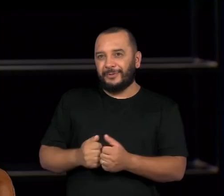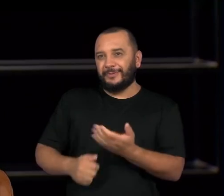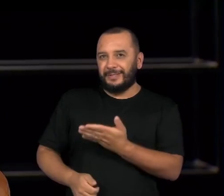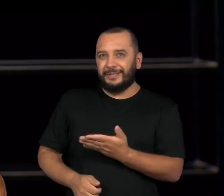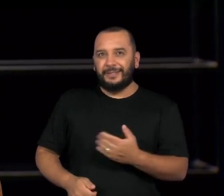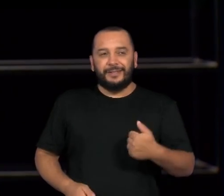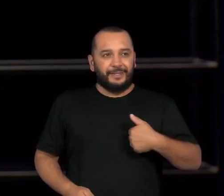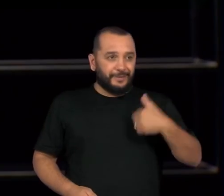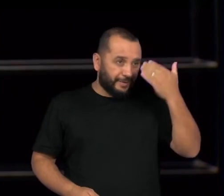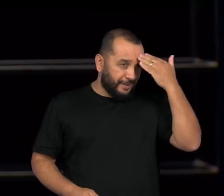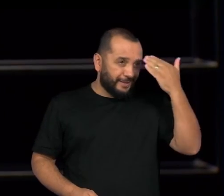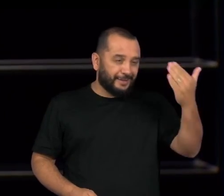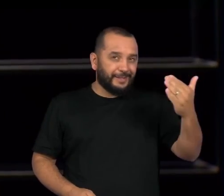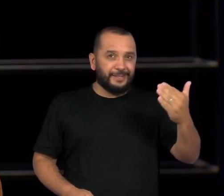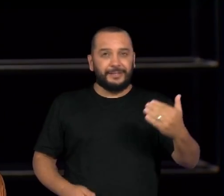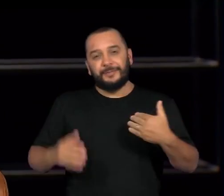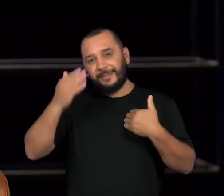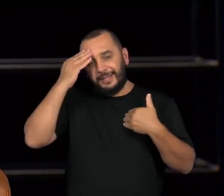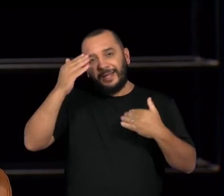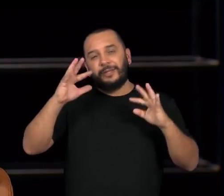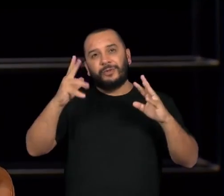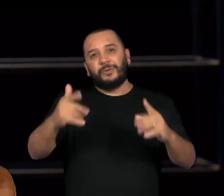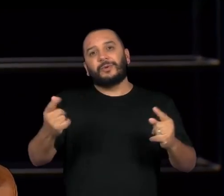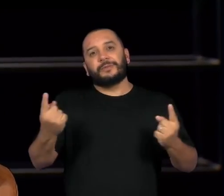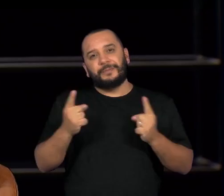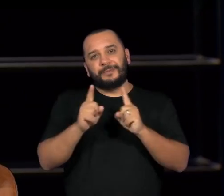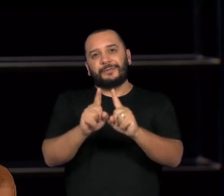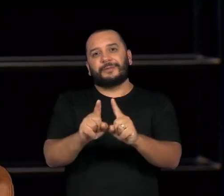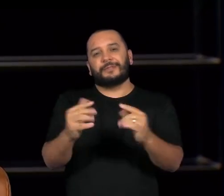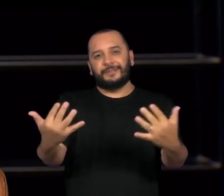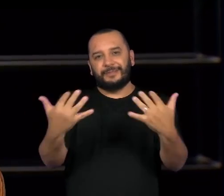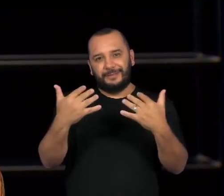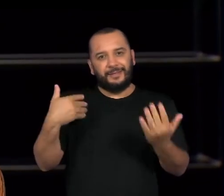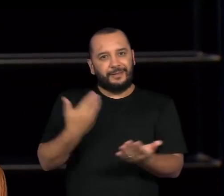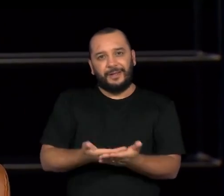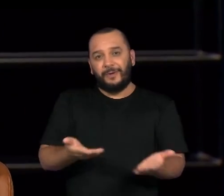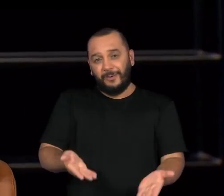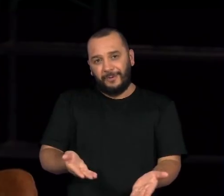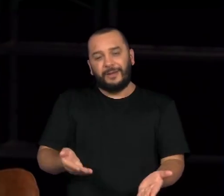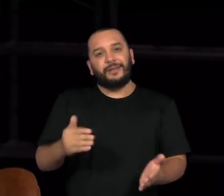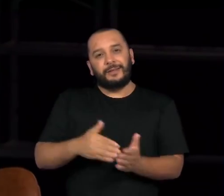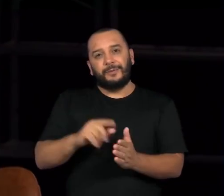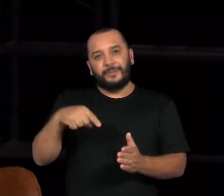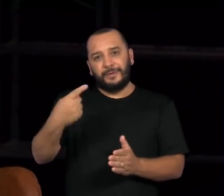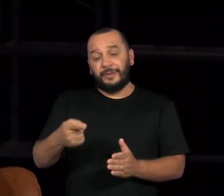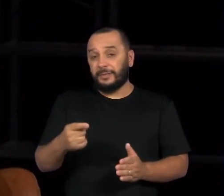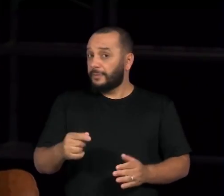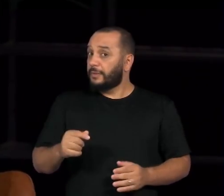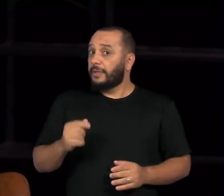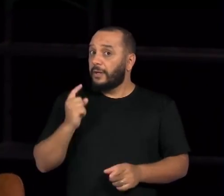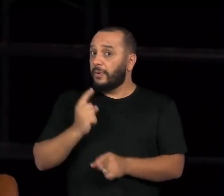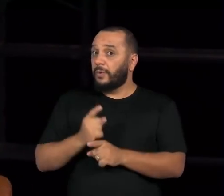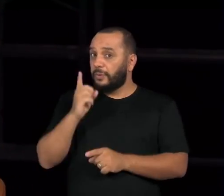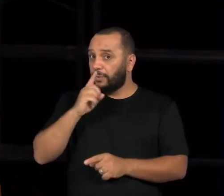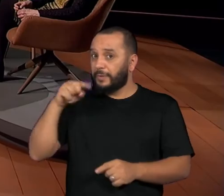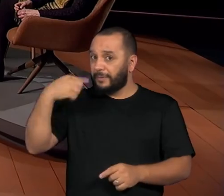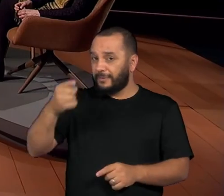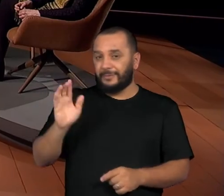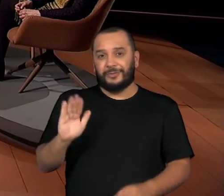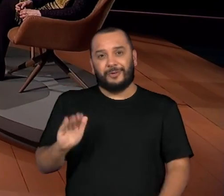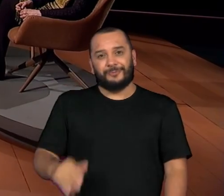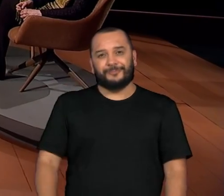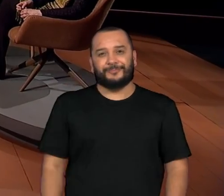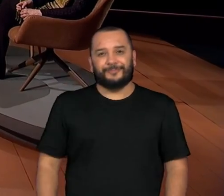que agradeço. Muito obrigado a todos que acompanharam a gente até agora. Até o próximo Persona. A gente se vê no próximo domingo. Até